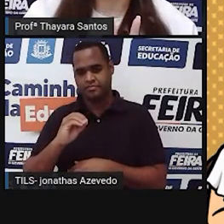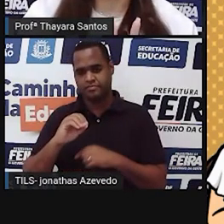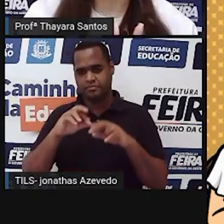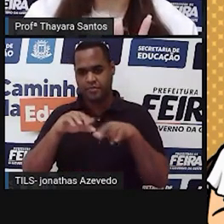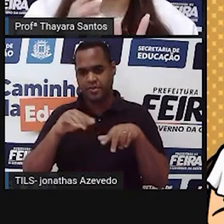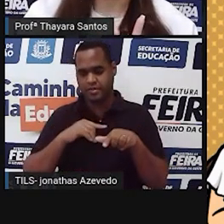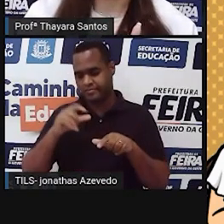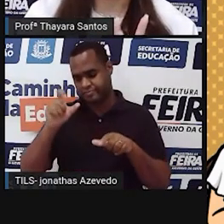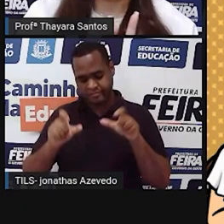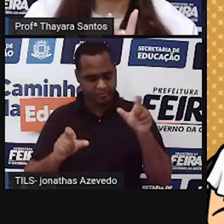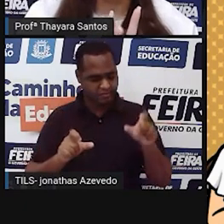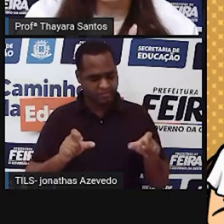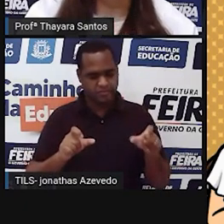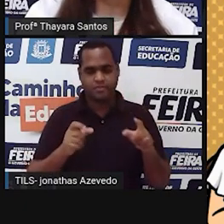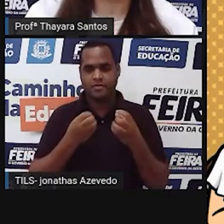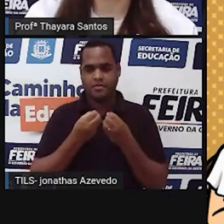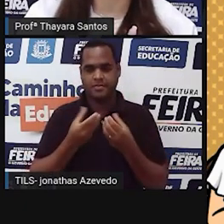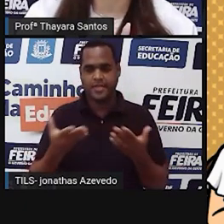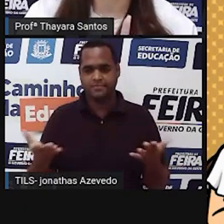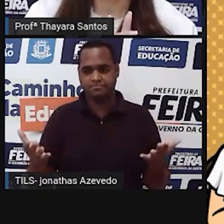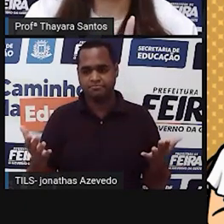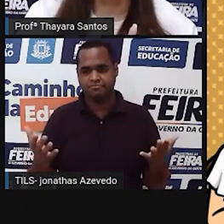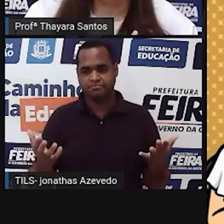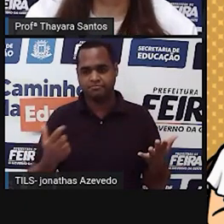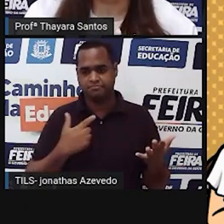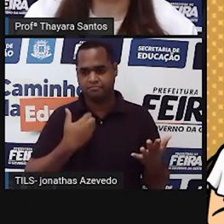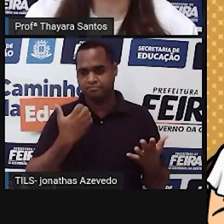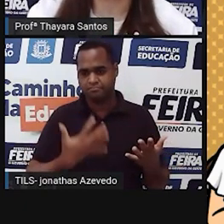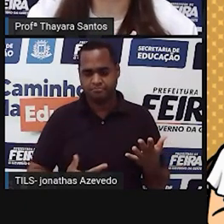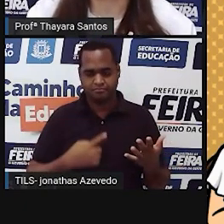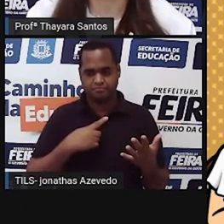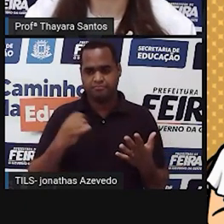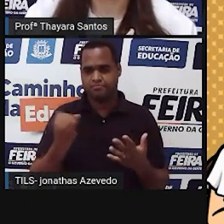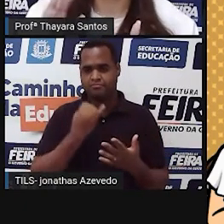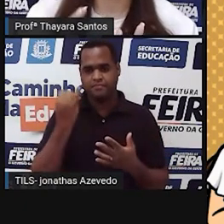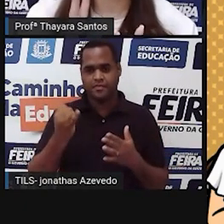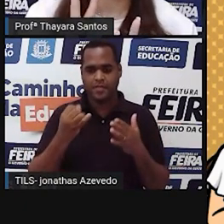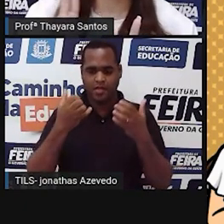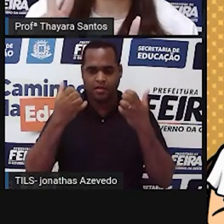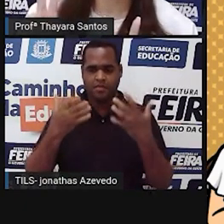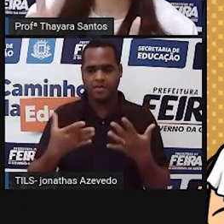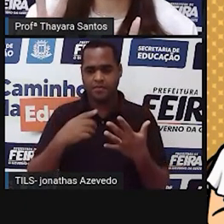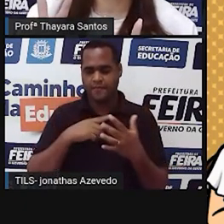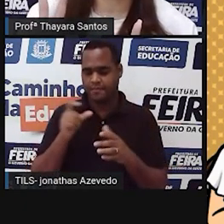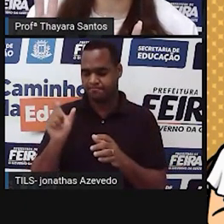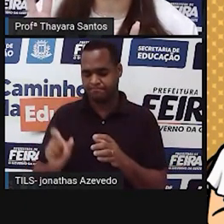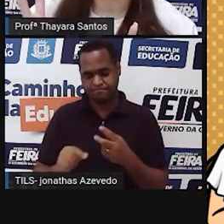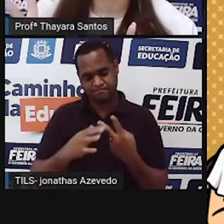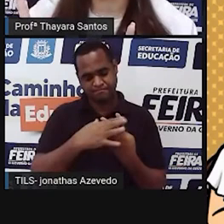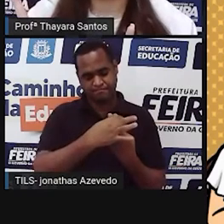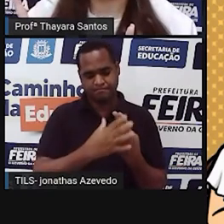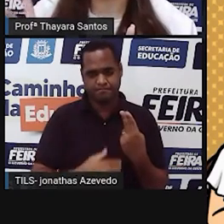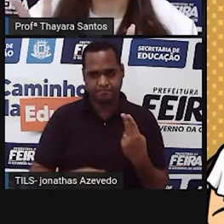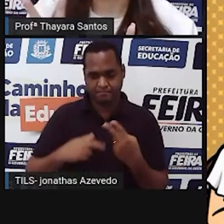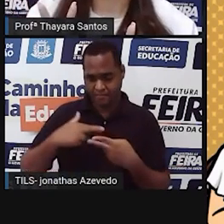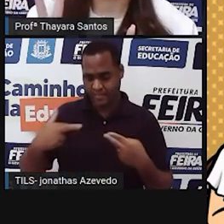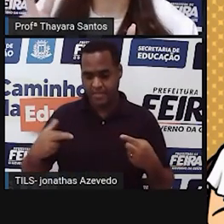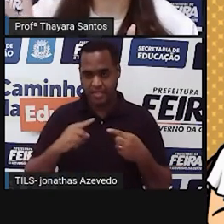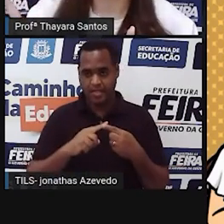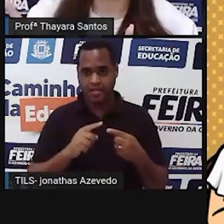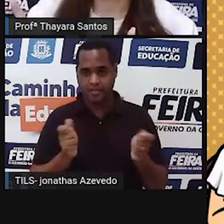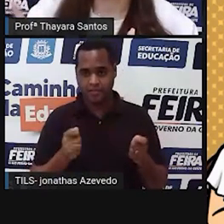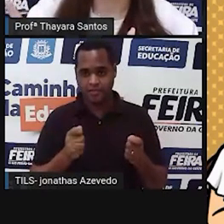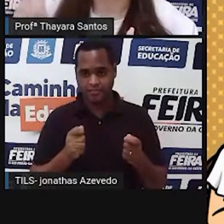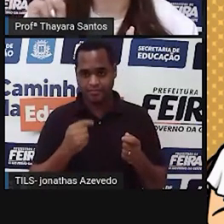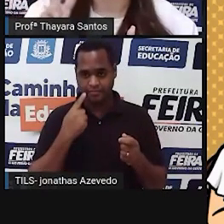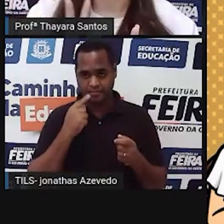nossas características, elas são expressadas, né? Elas são determinadas por esse par de genes, que veio um do pai, par